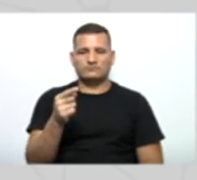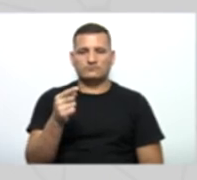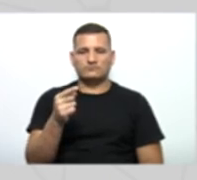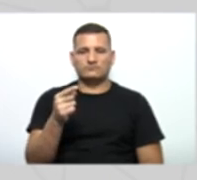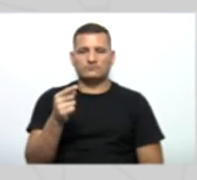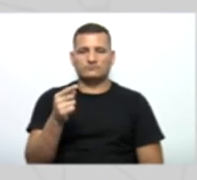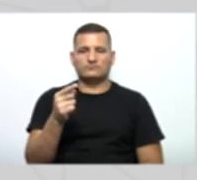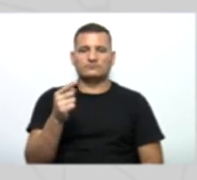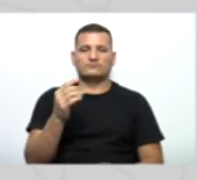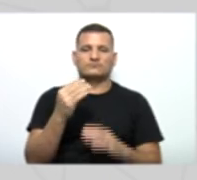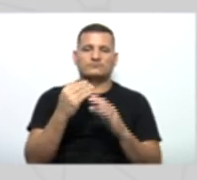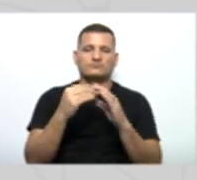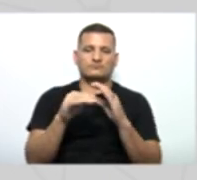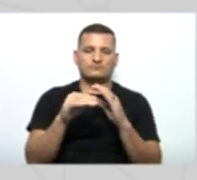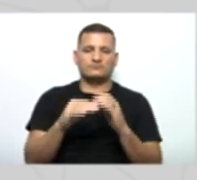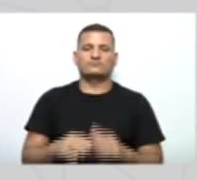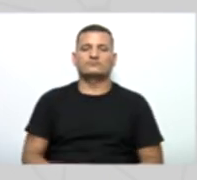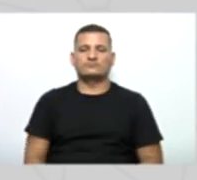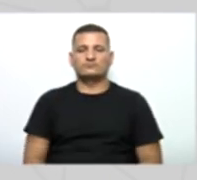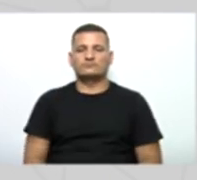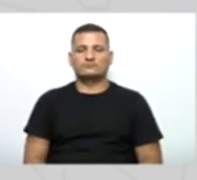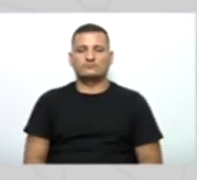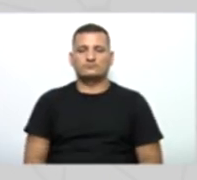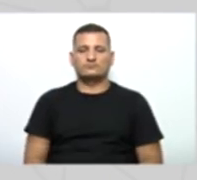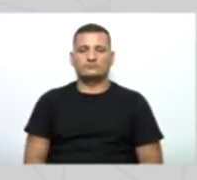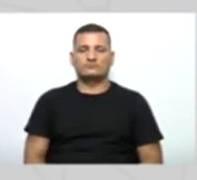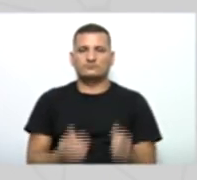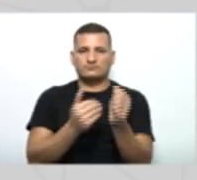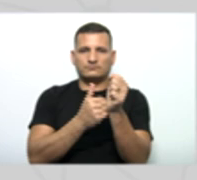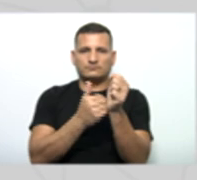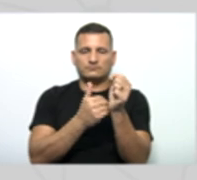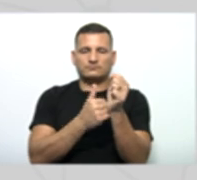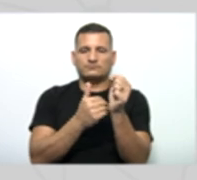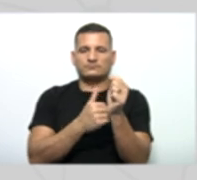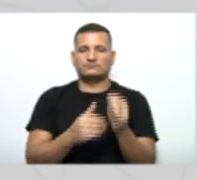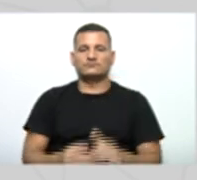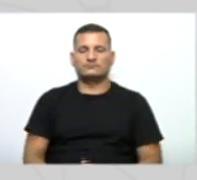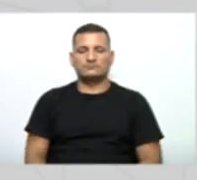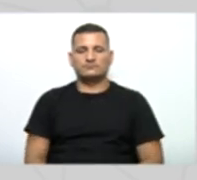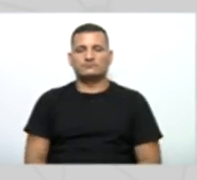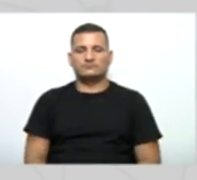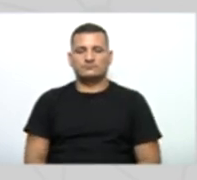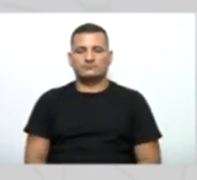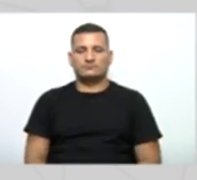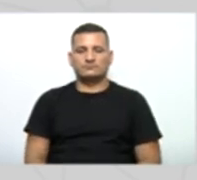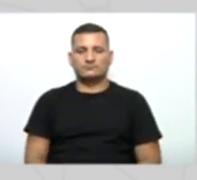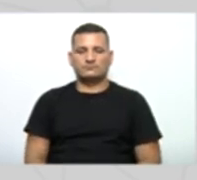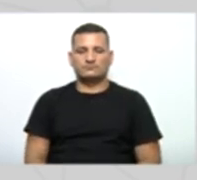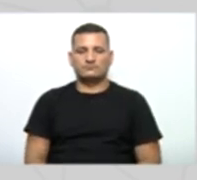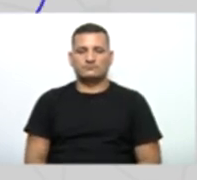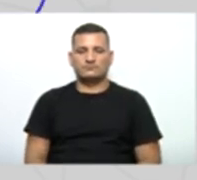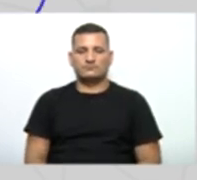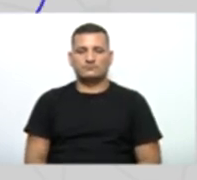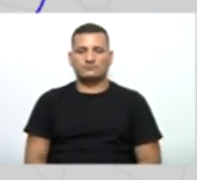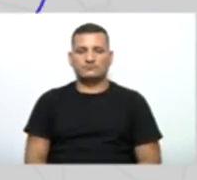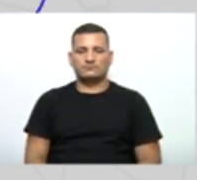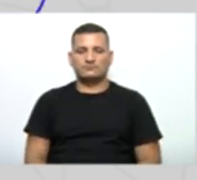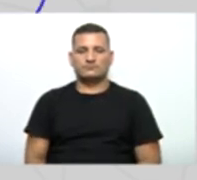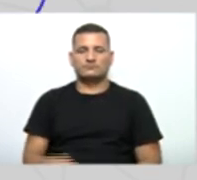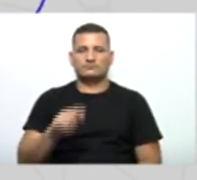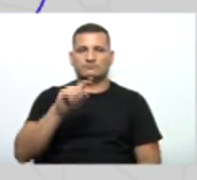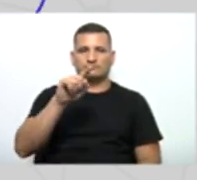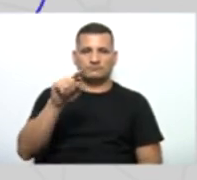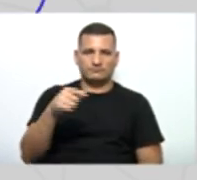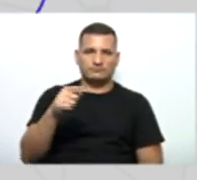self. Underline, underline, senha. Fecho agora o meu parênteses do format e fecho